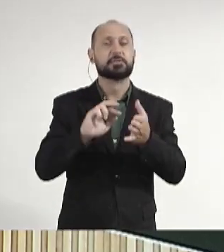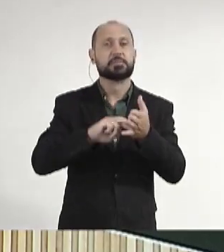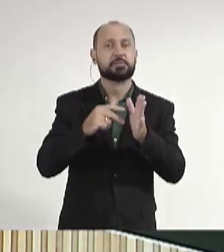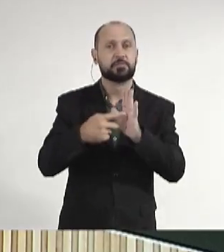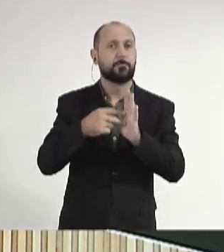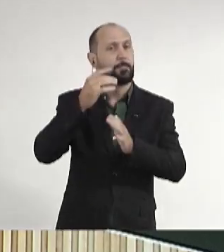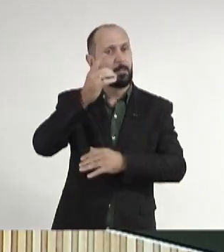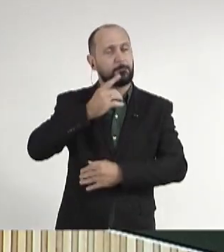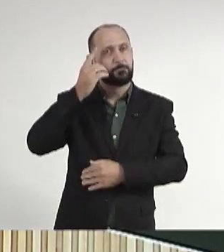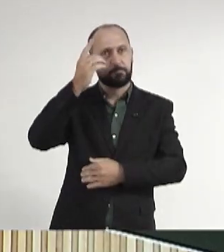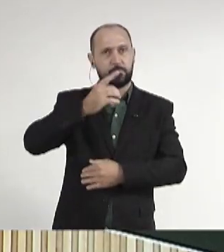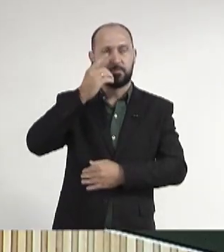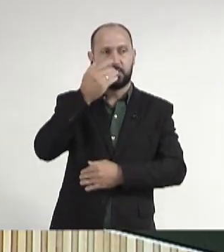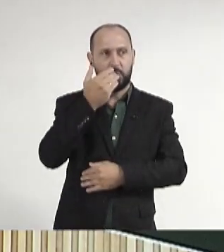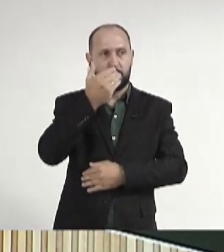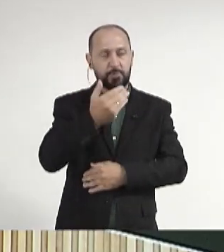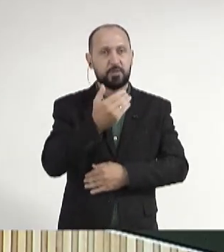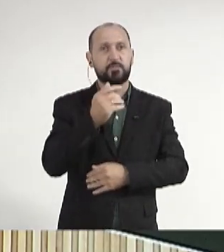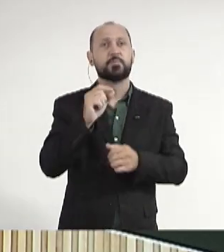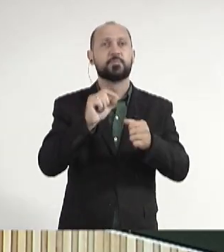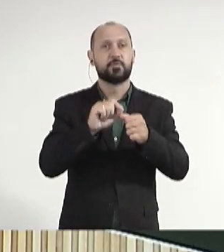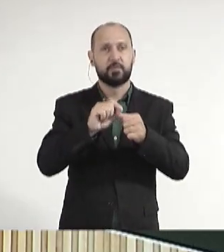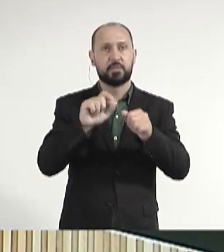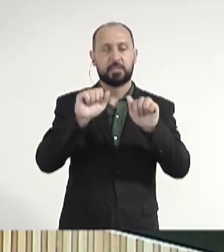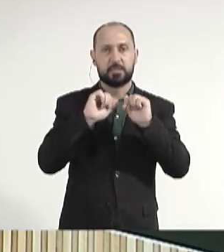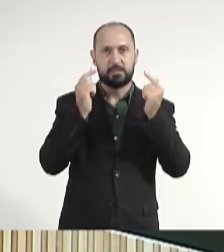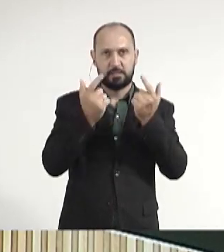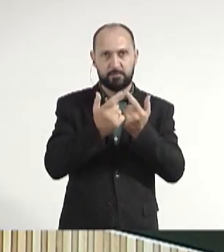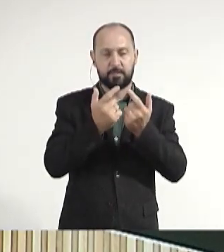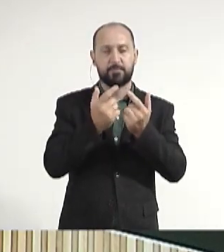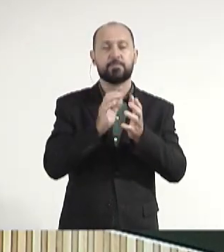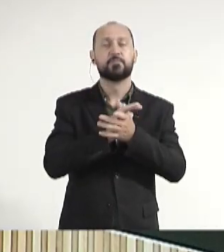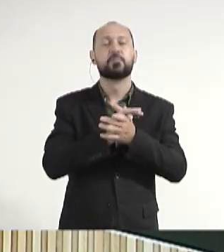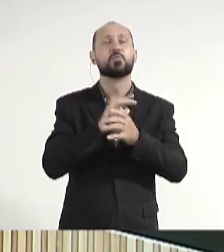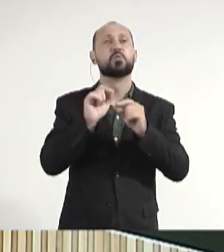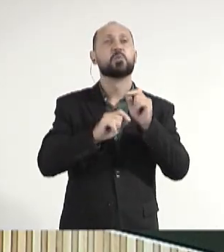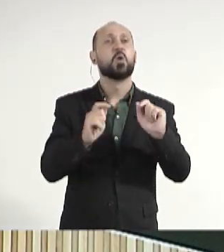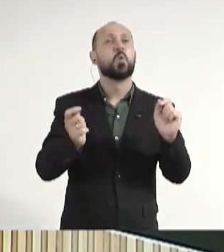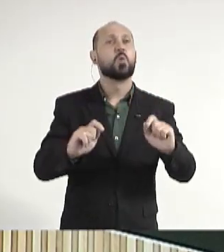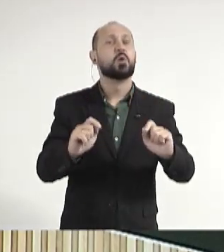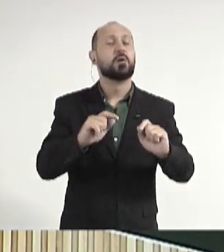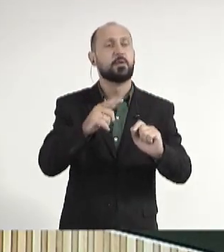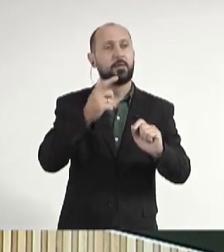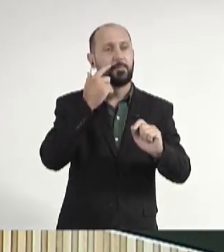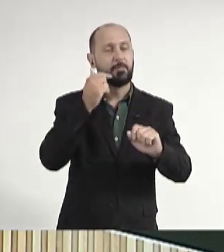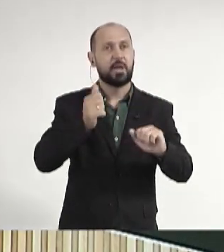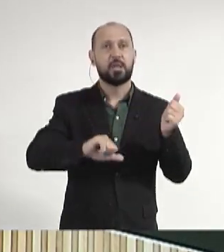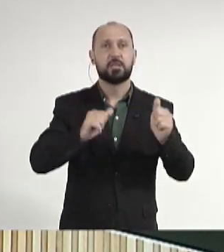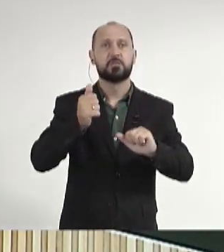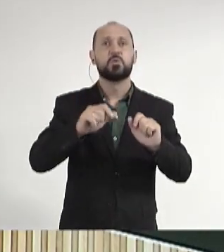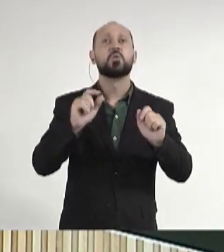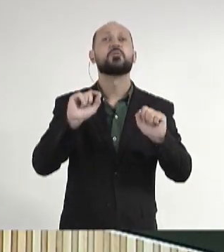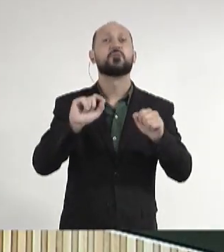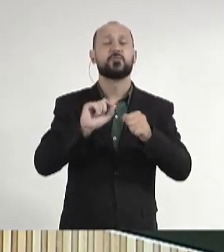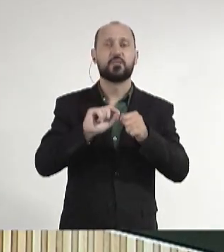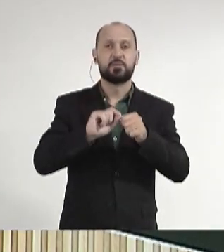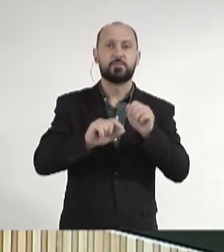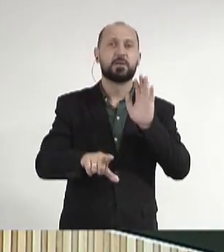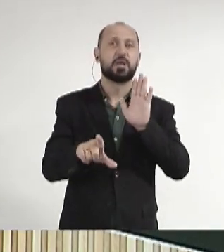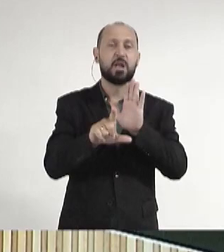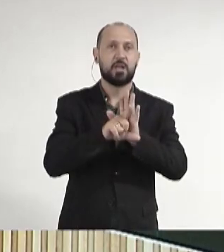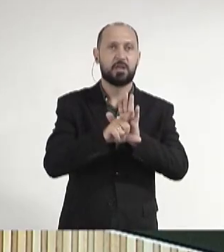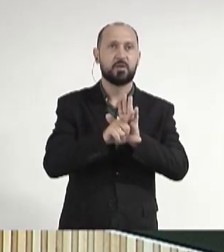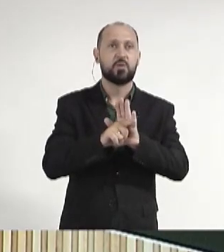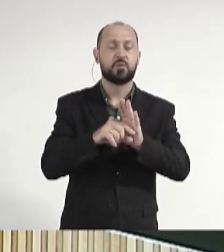sentido, o deputado pediu providências da Assembleia Legislativa, naquilo que for possível, para analisar o que pode ser feito para que essa